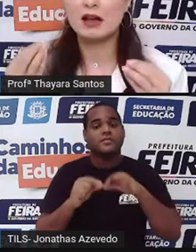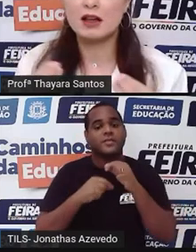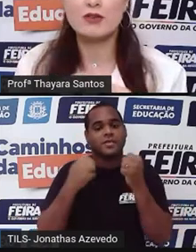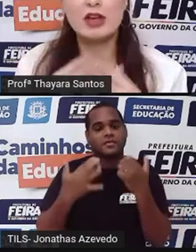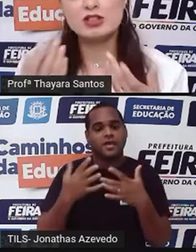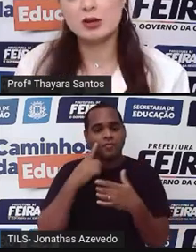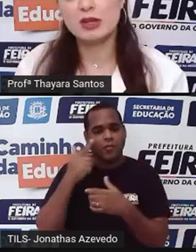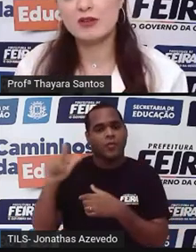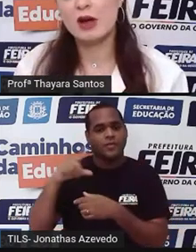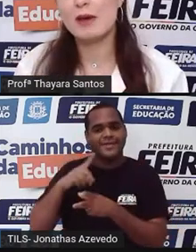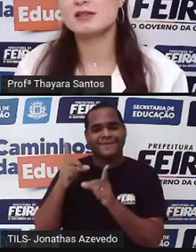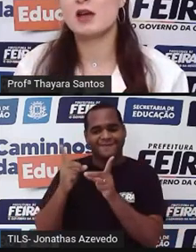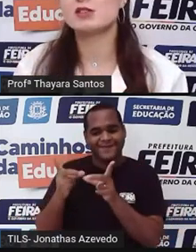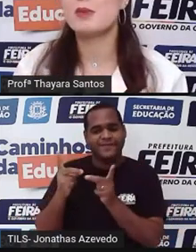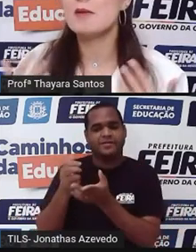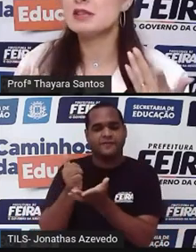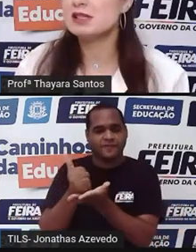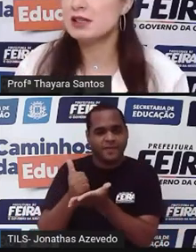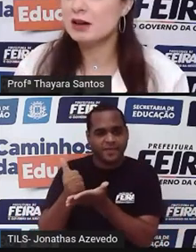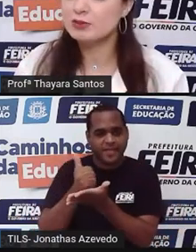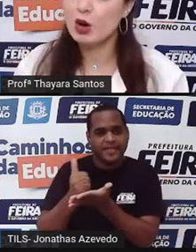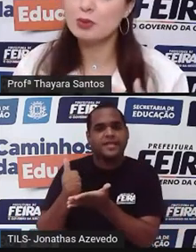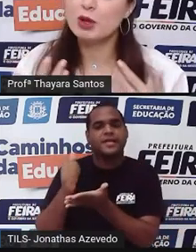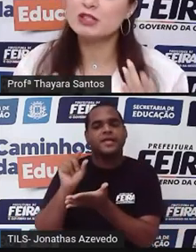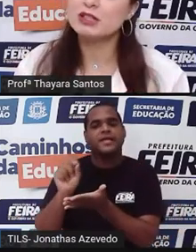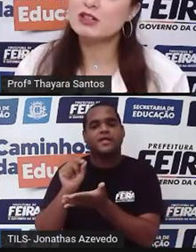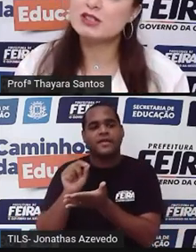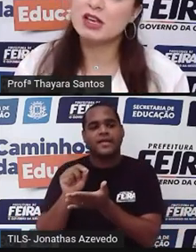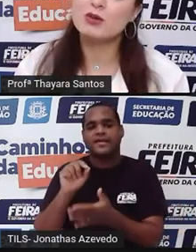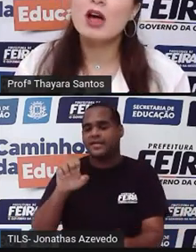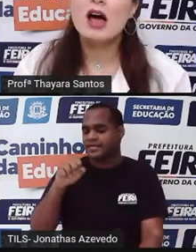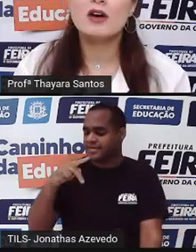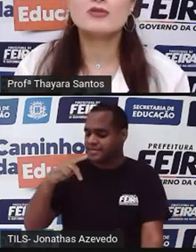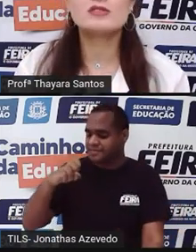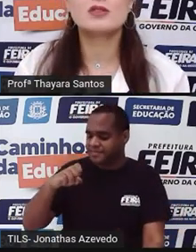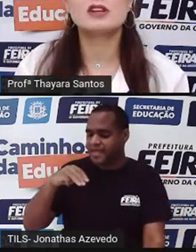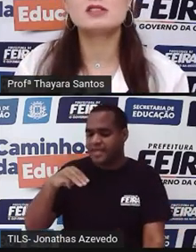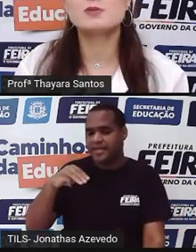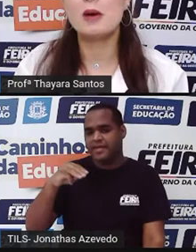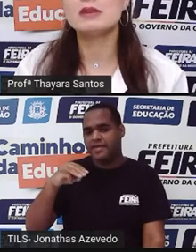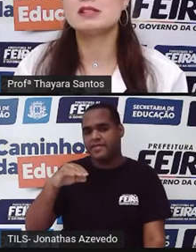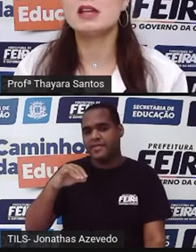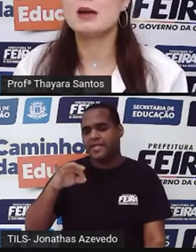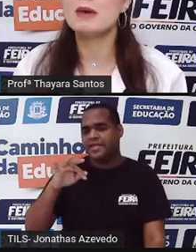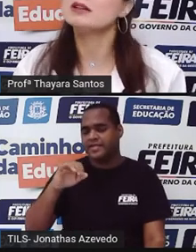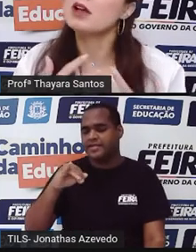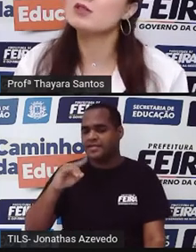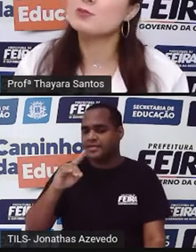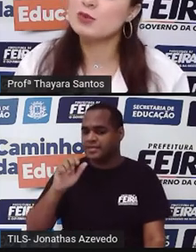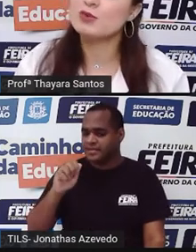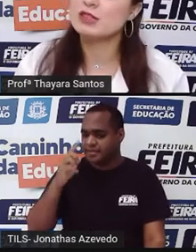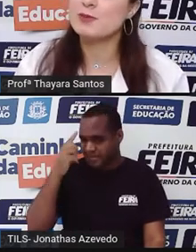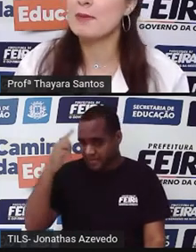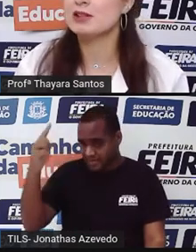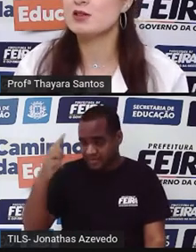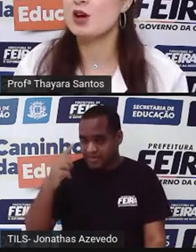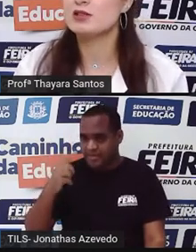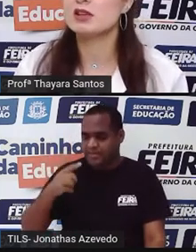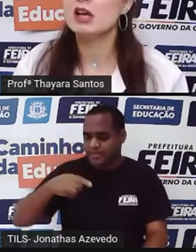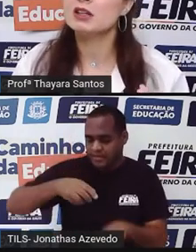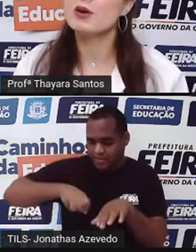uma bisnaga que vende também na farmácia que é o espermicida como o nome já tá dizendo a função desses Emicida é matar os